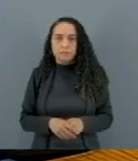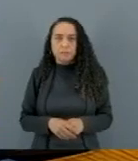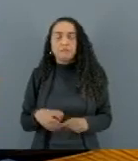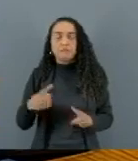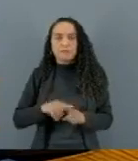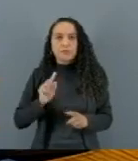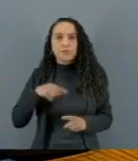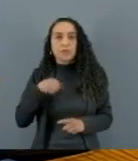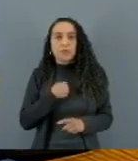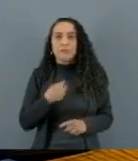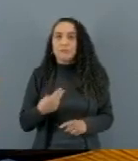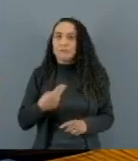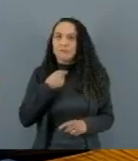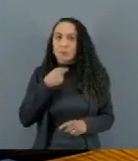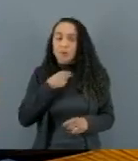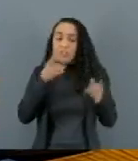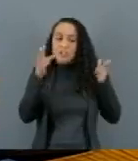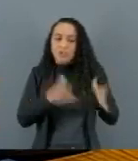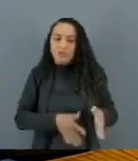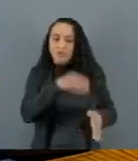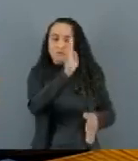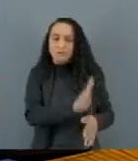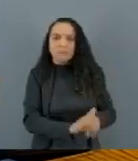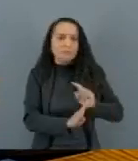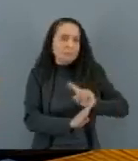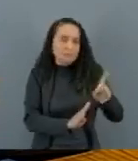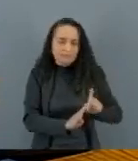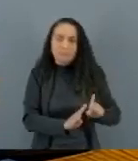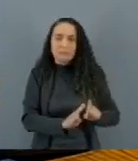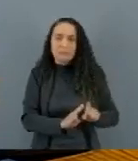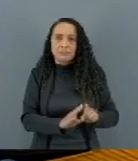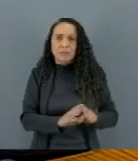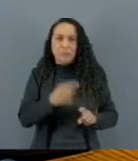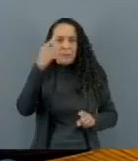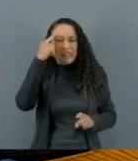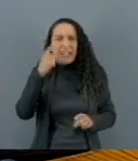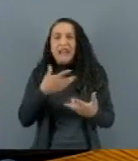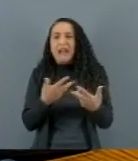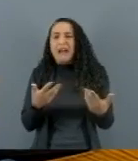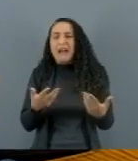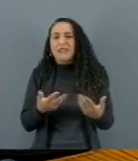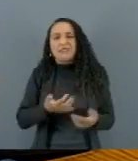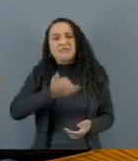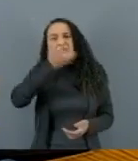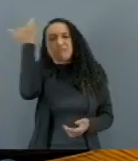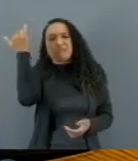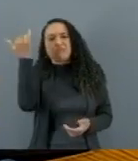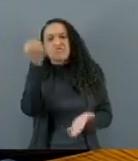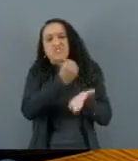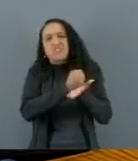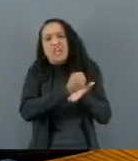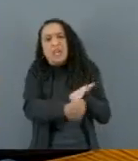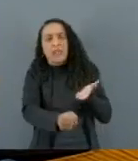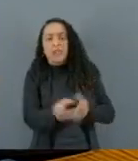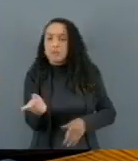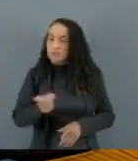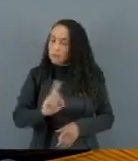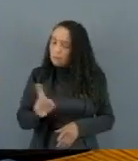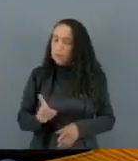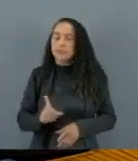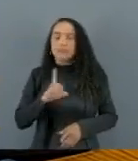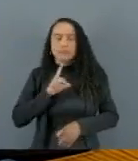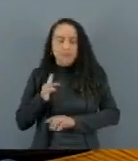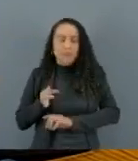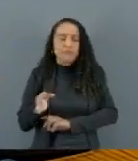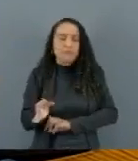nós não podemos desistir do Brasil. Nós não podemos achar que a causa está perdida, né, e que há uma luz no final do túnel. E não